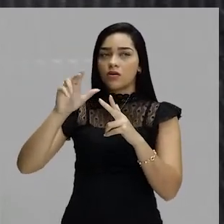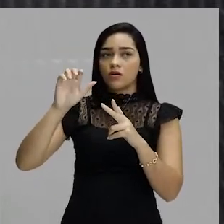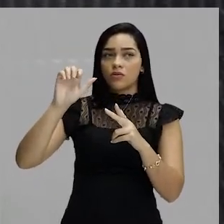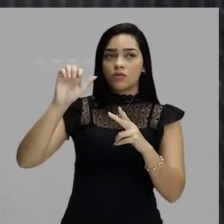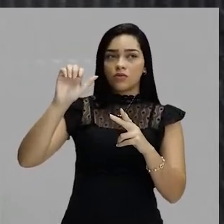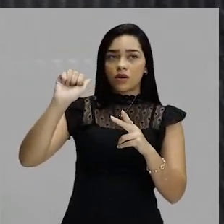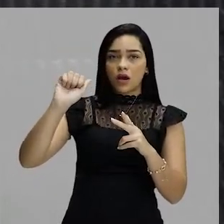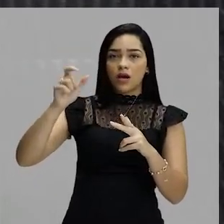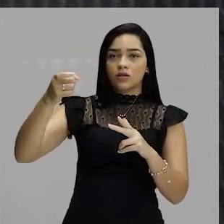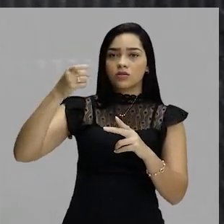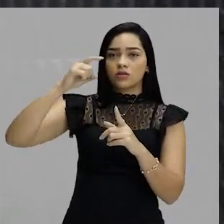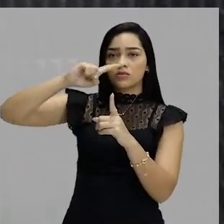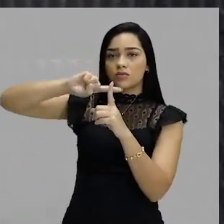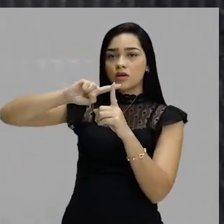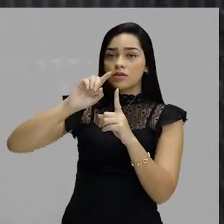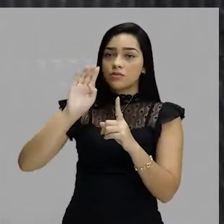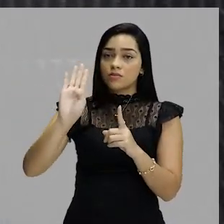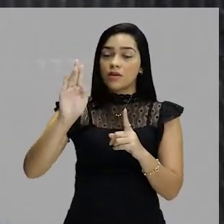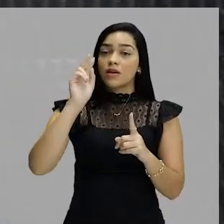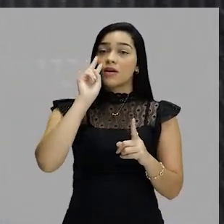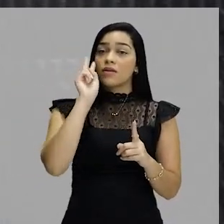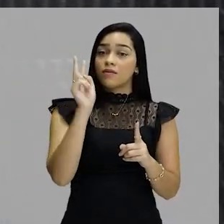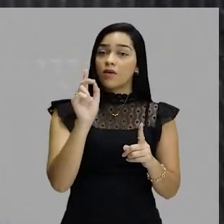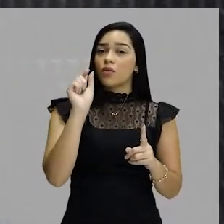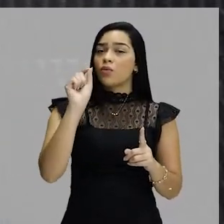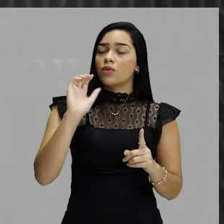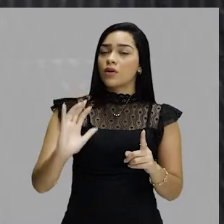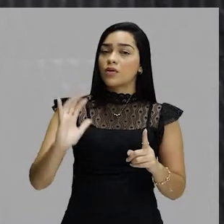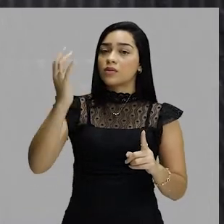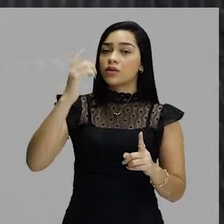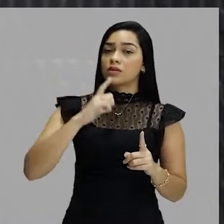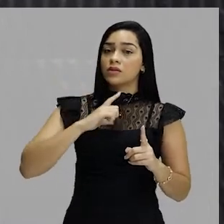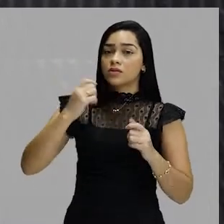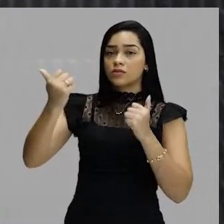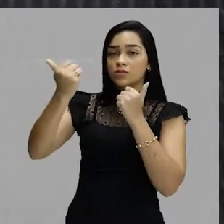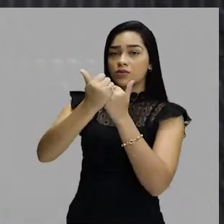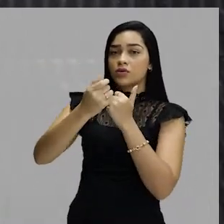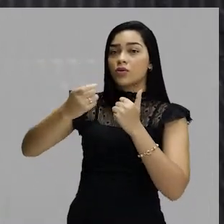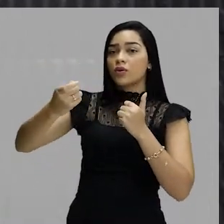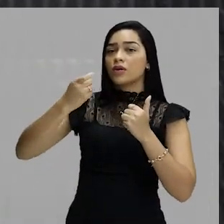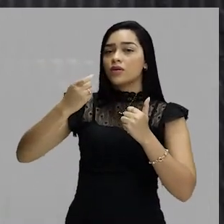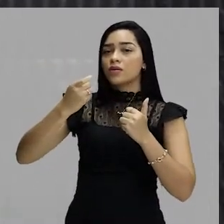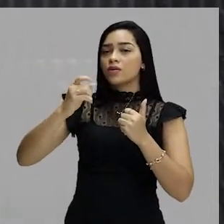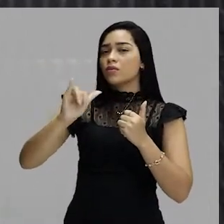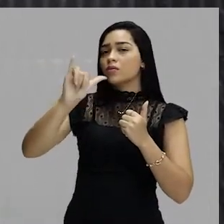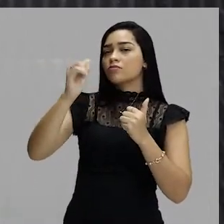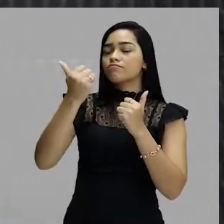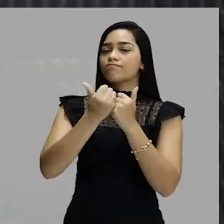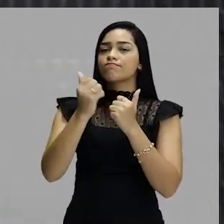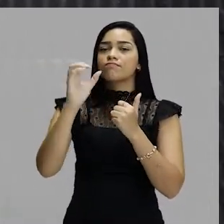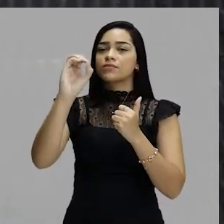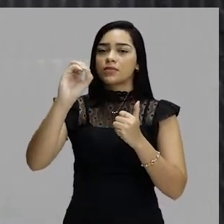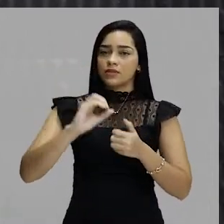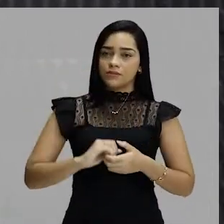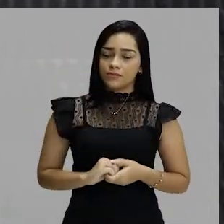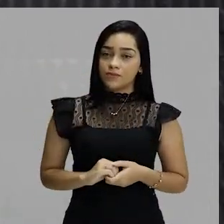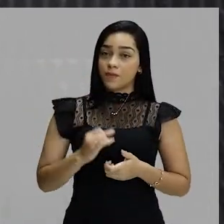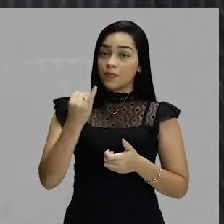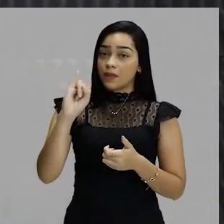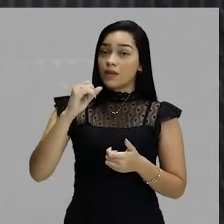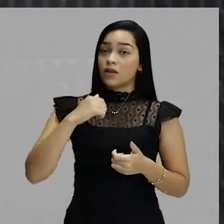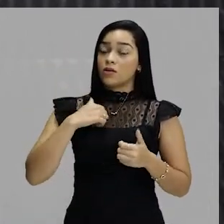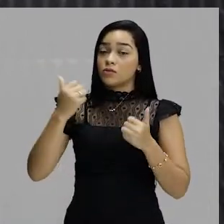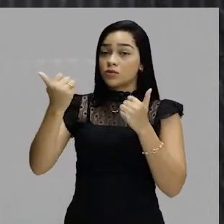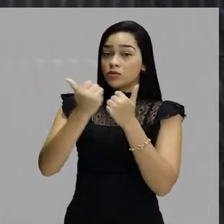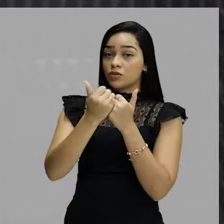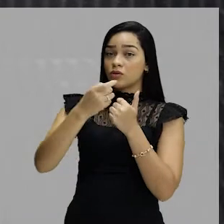b, certo? Veja o que acontece ao substituir o y por zero. Se eu substituir o y